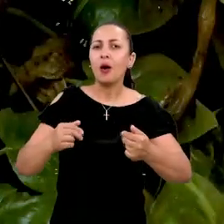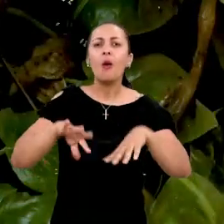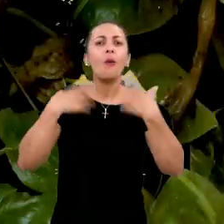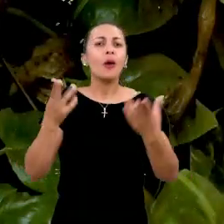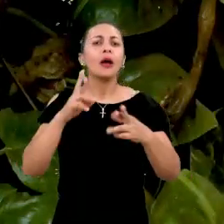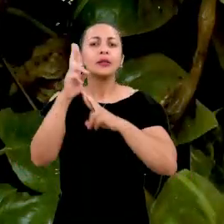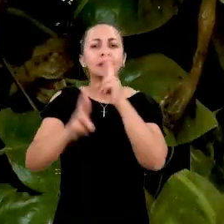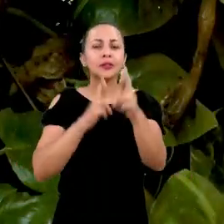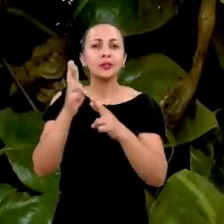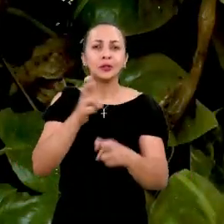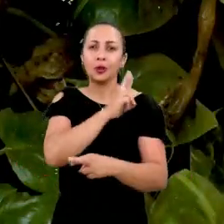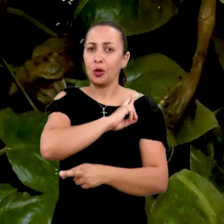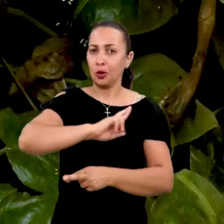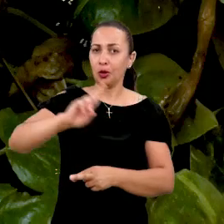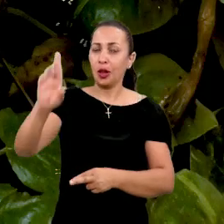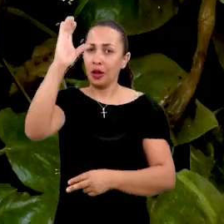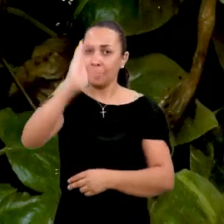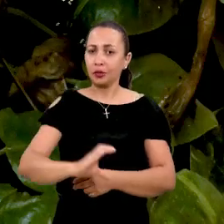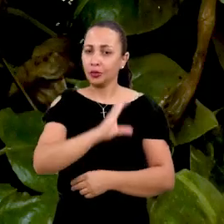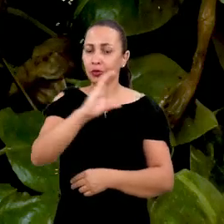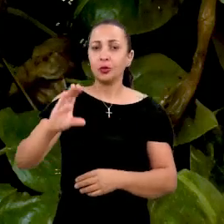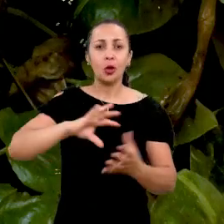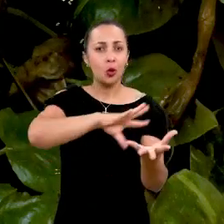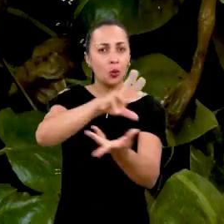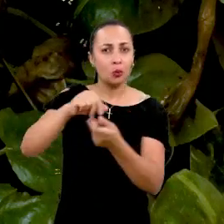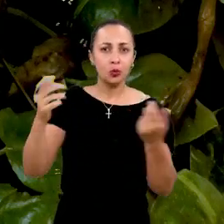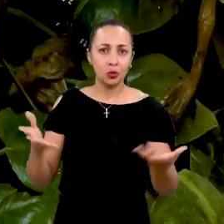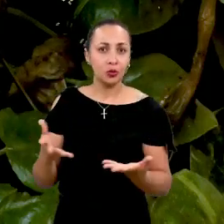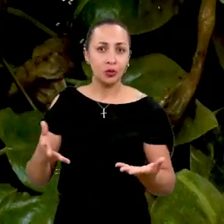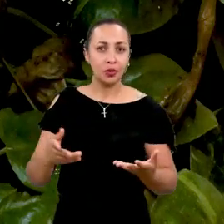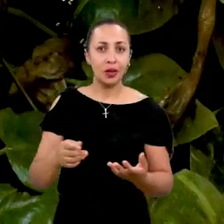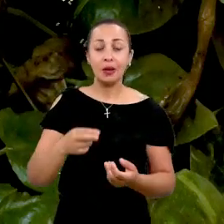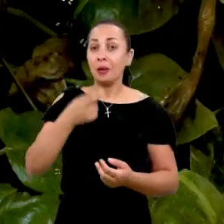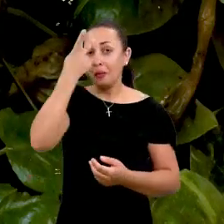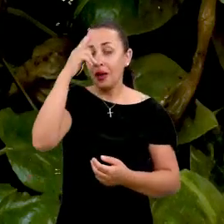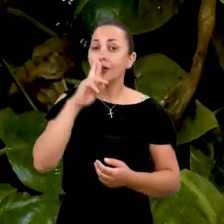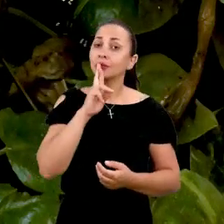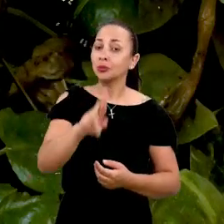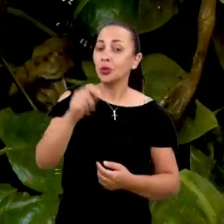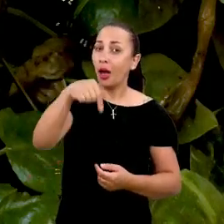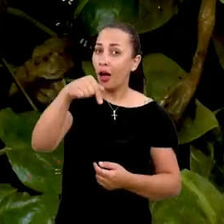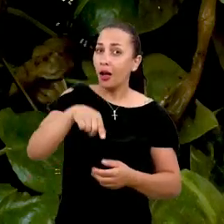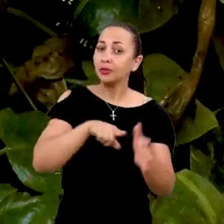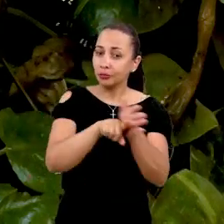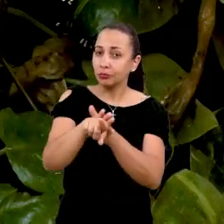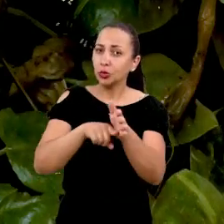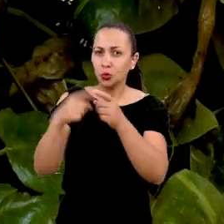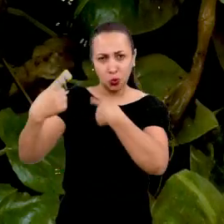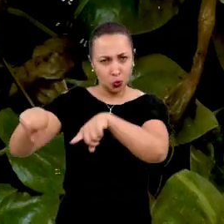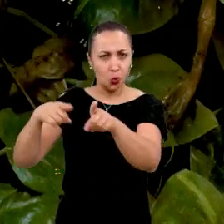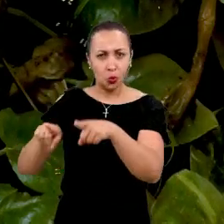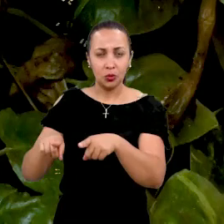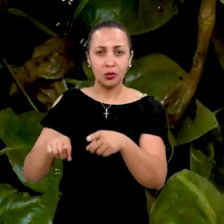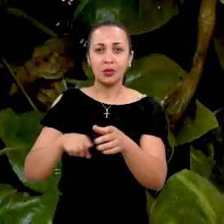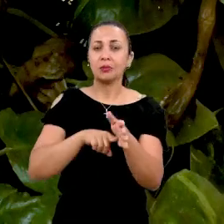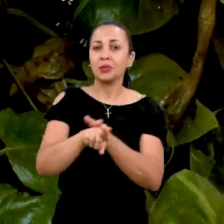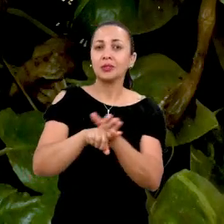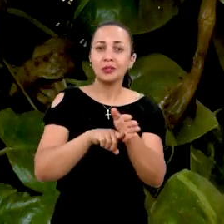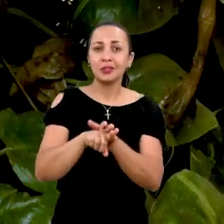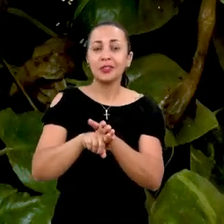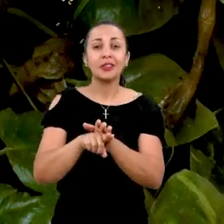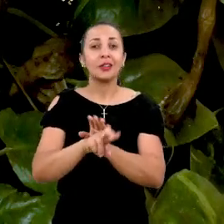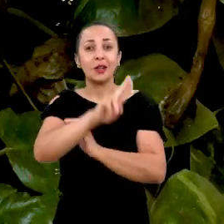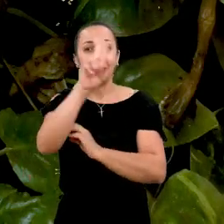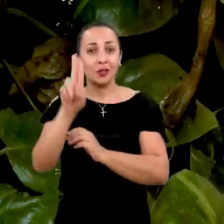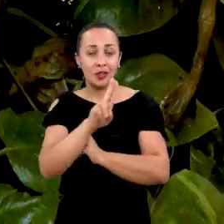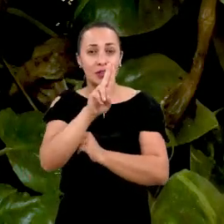Quais as relações do catolicismo e o mundo contemporâneo? Com a intenção de responder a esta e outras perguntas, pesquisadores